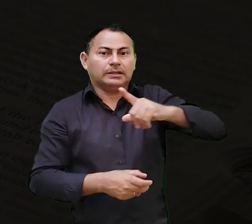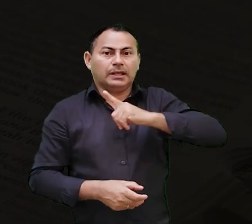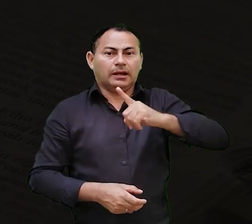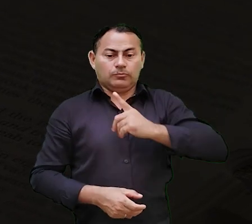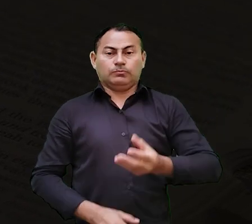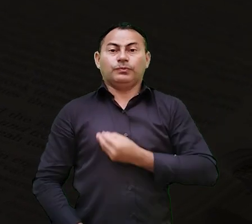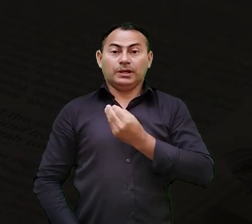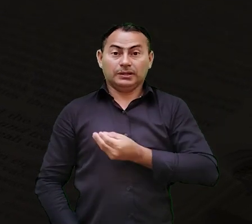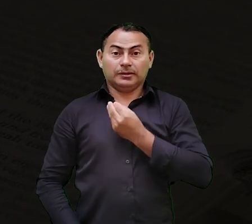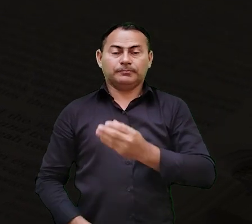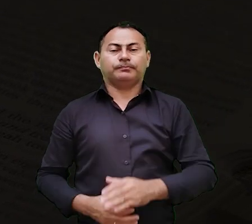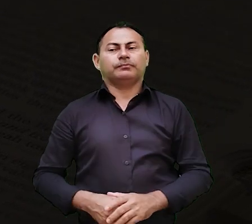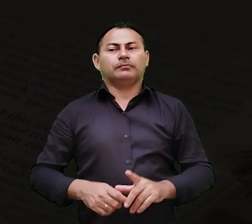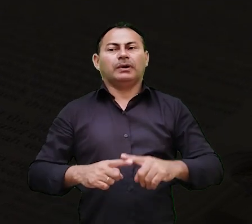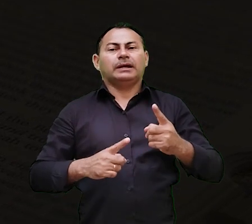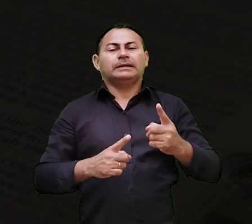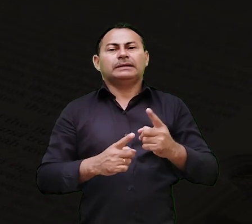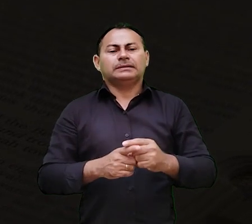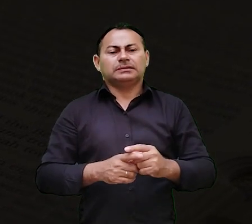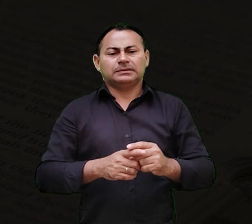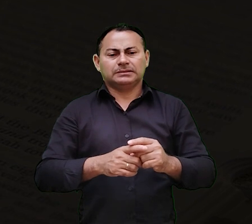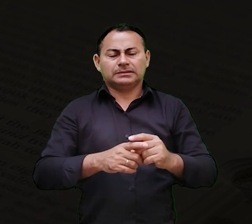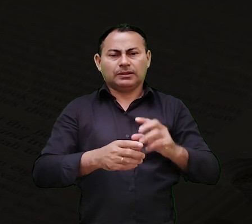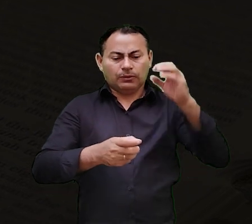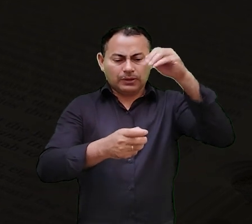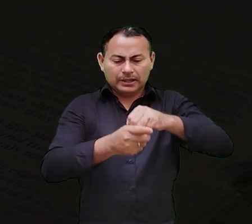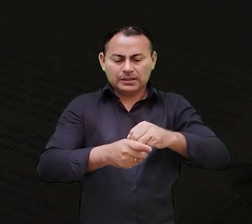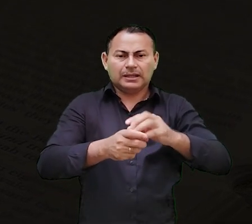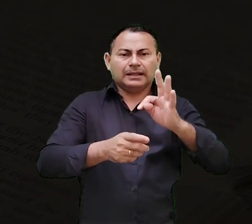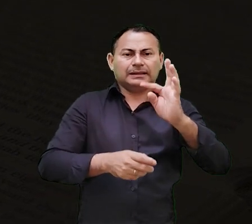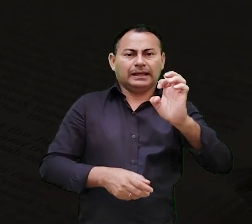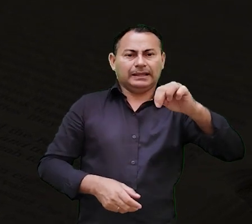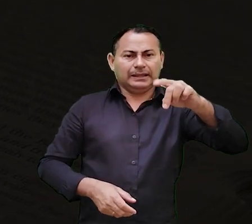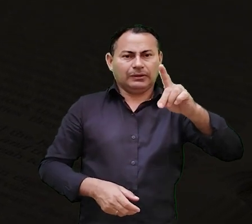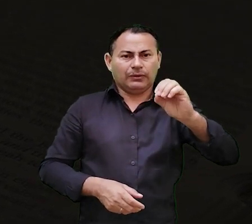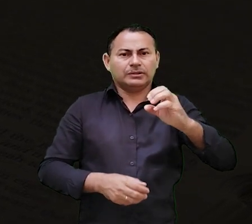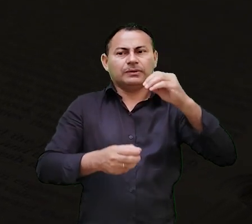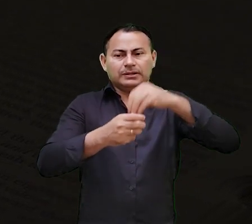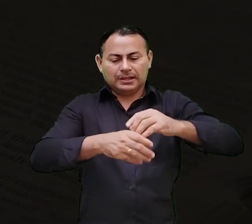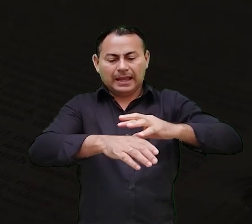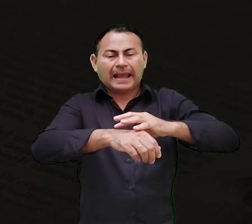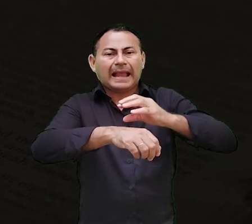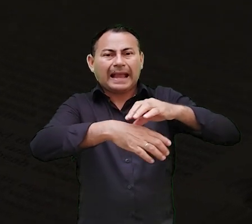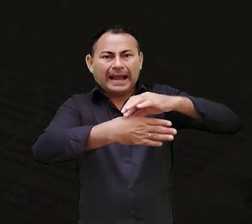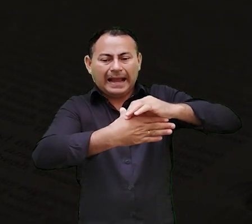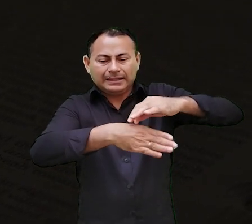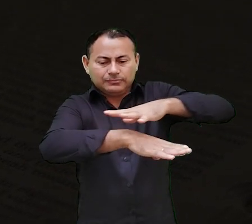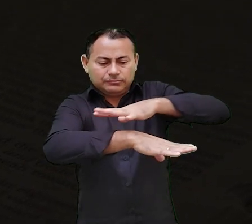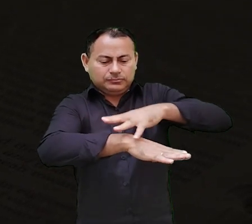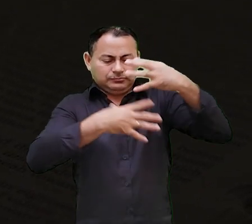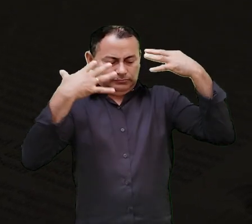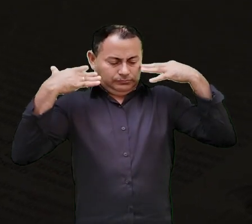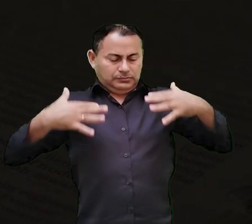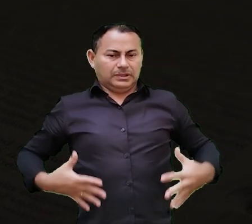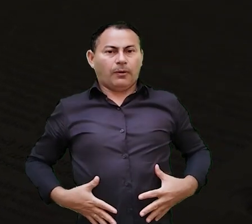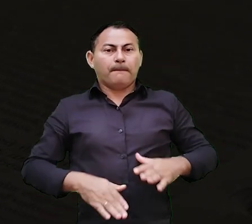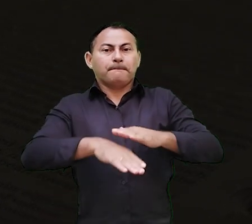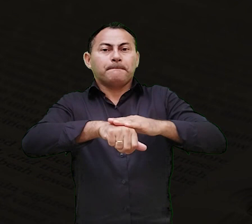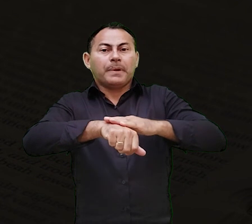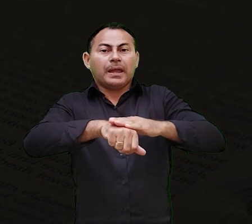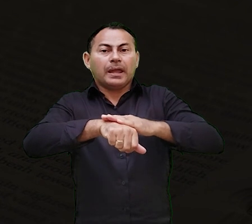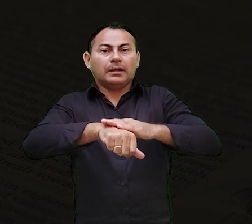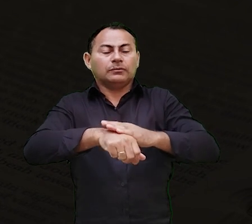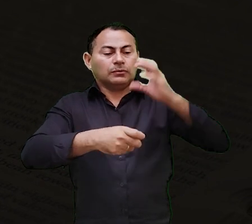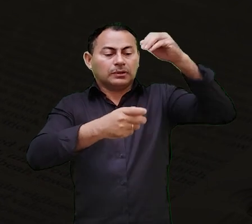em vocês e vocês terão vida. Porei tendões em vocês e farei aparecer carne sobre vocês, e os cobrirei